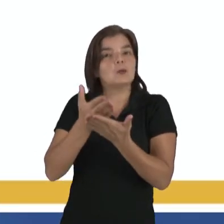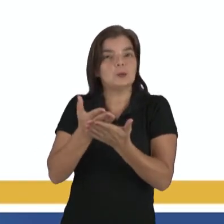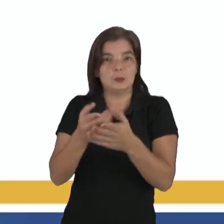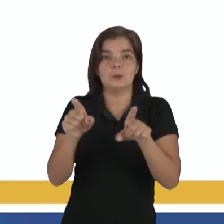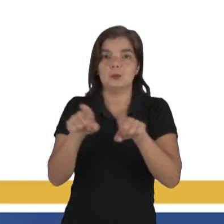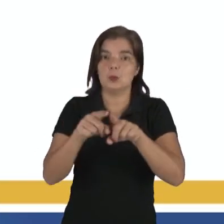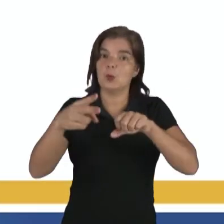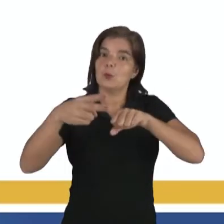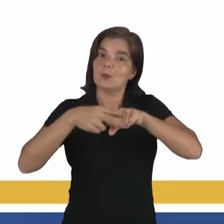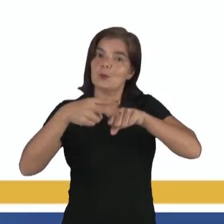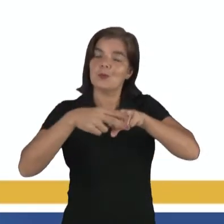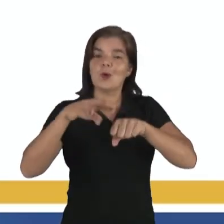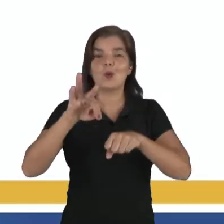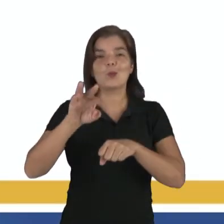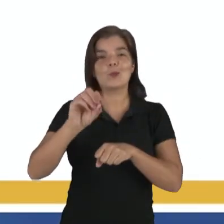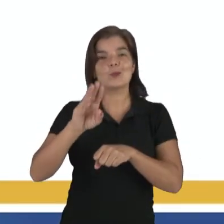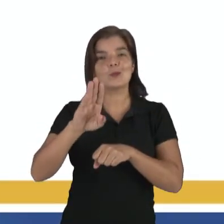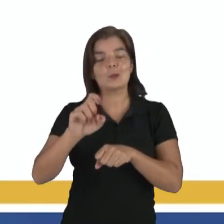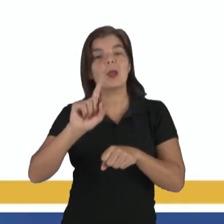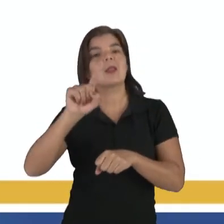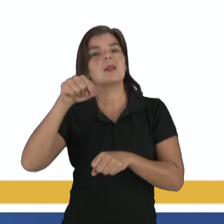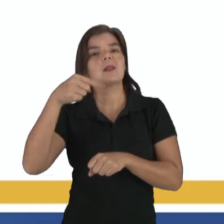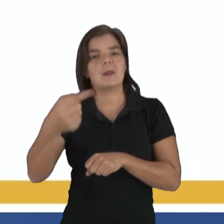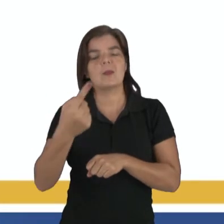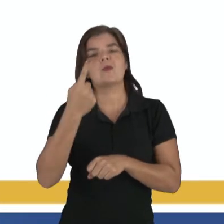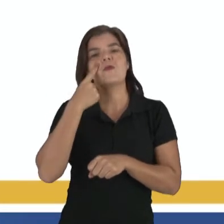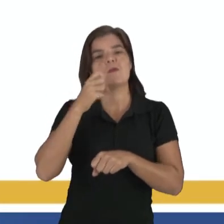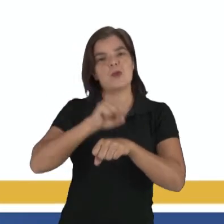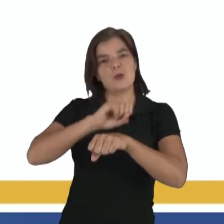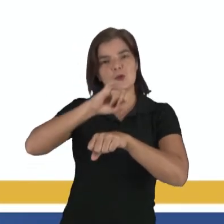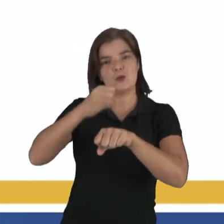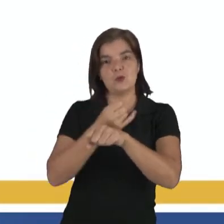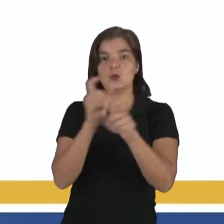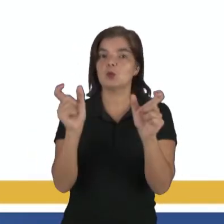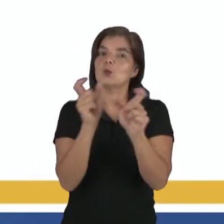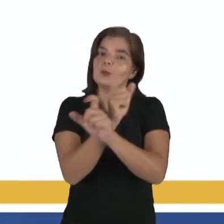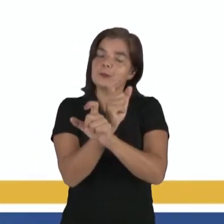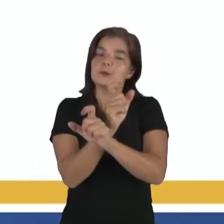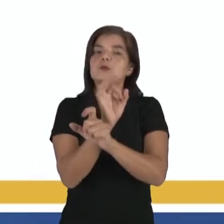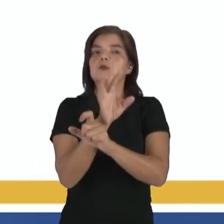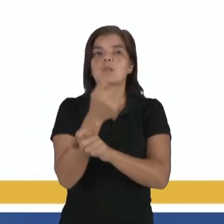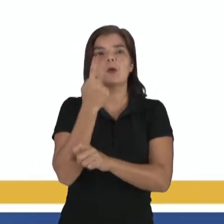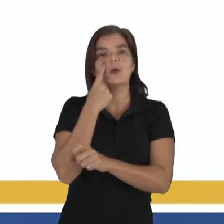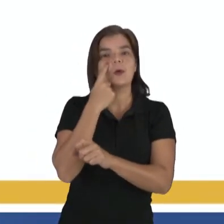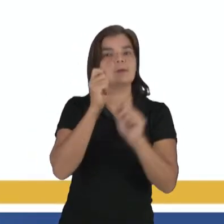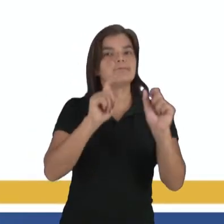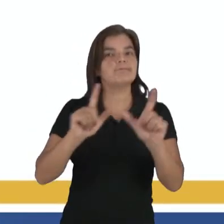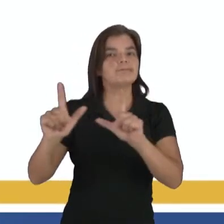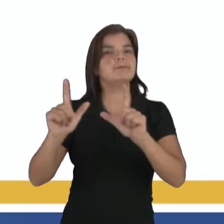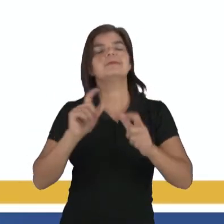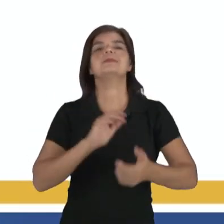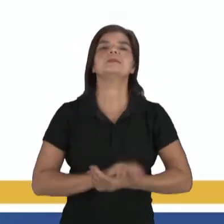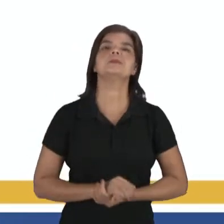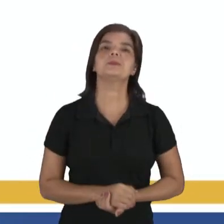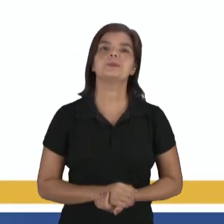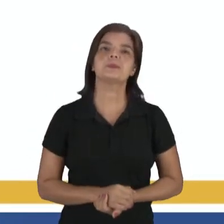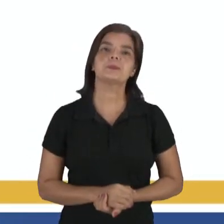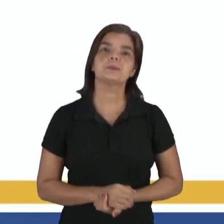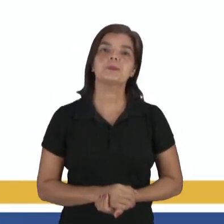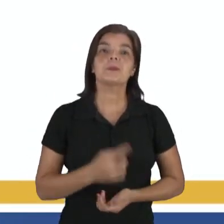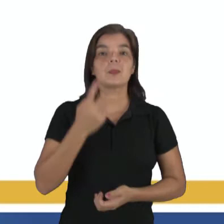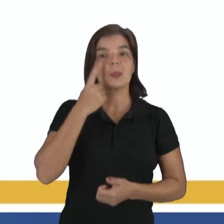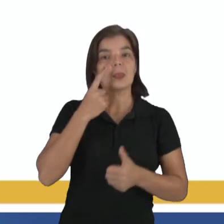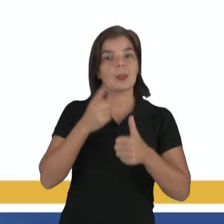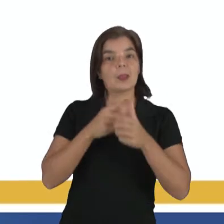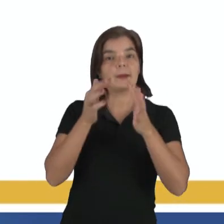começar com o verbo to be e depois é que a gente usa o sujeito. Então você só troca essas duas palavras de lugar como vocês observam aí no exemplo. Então